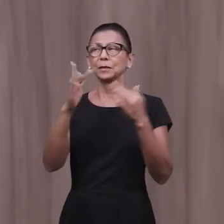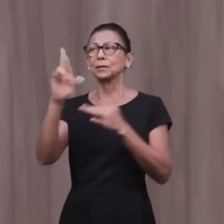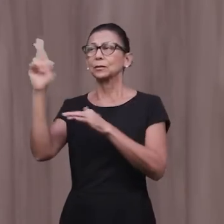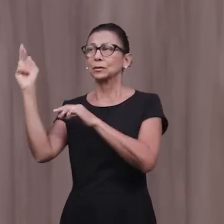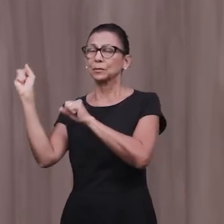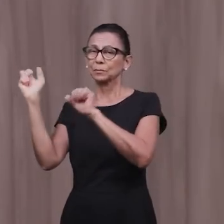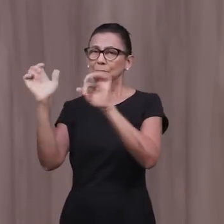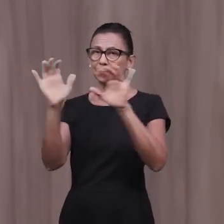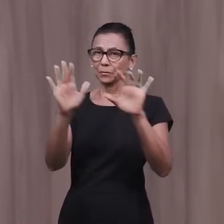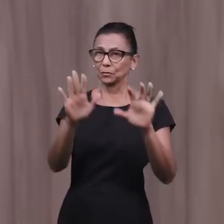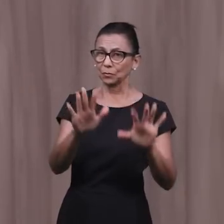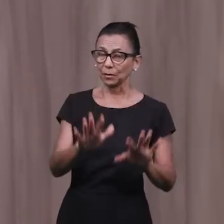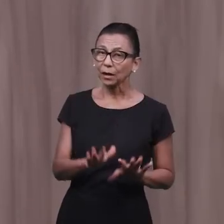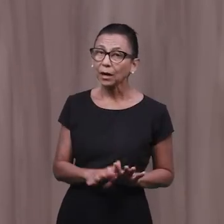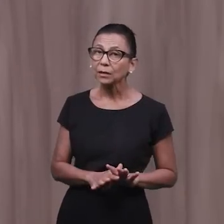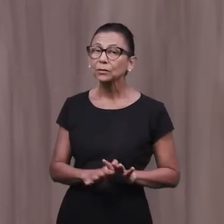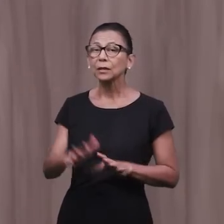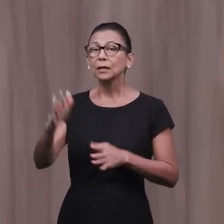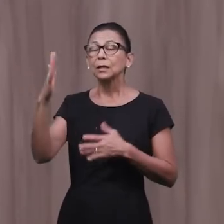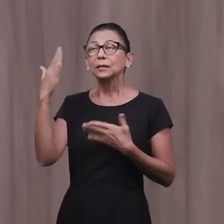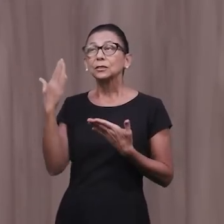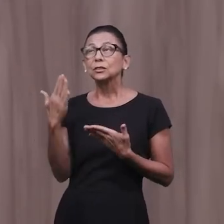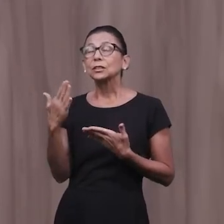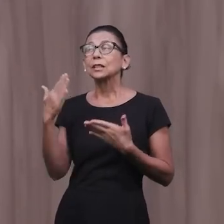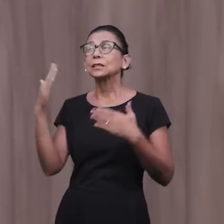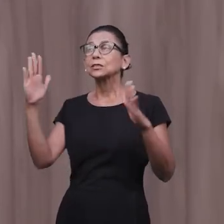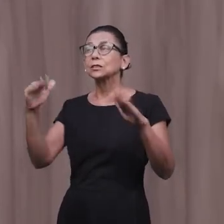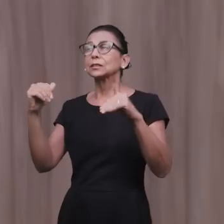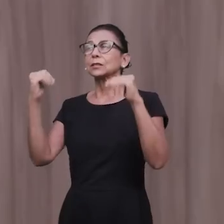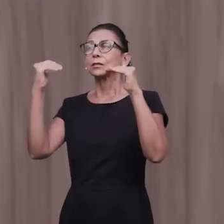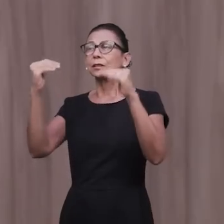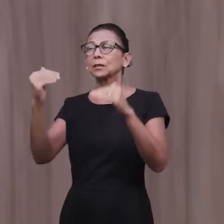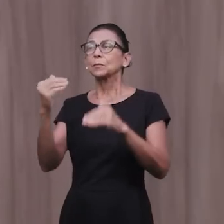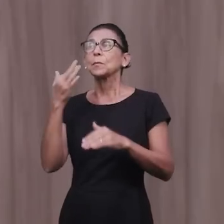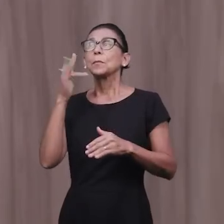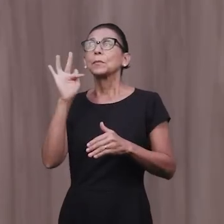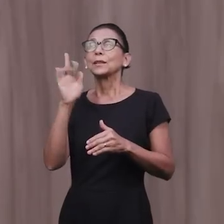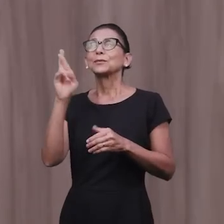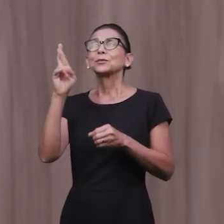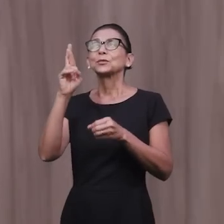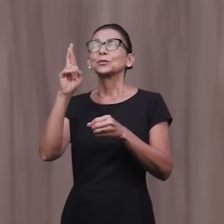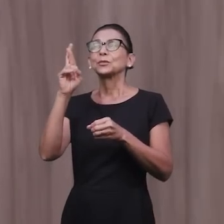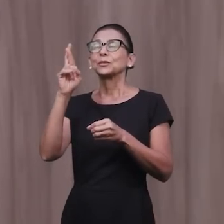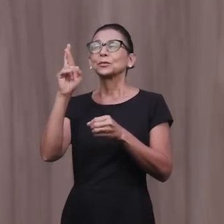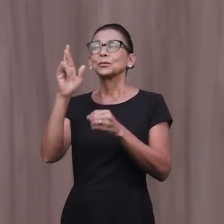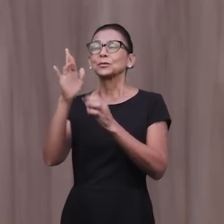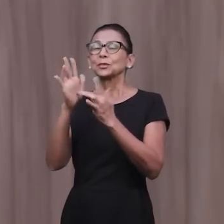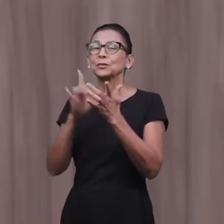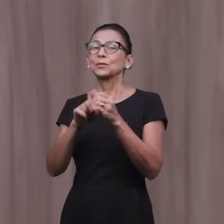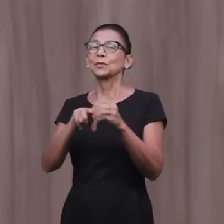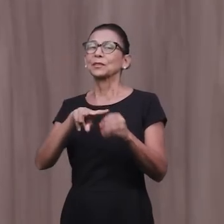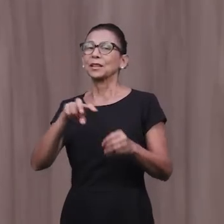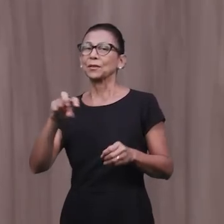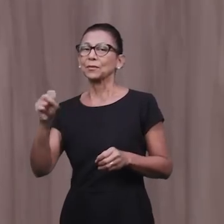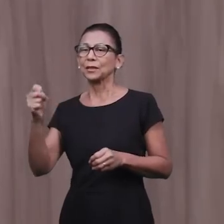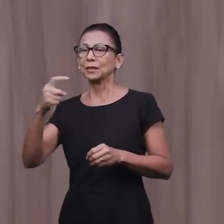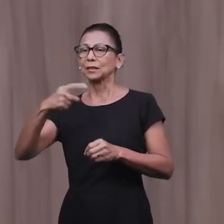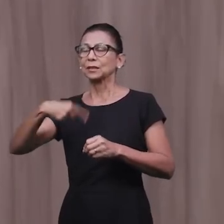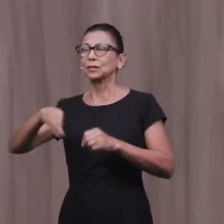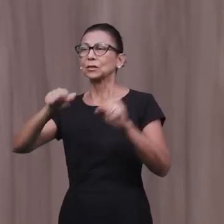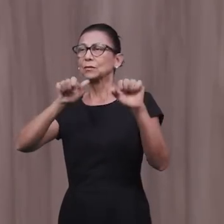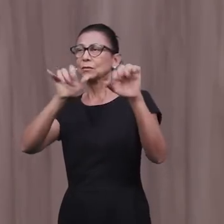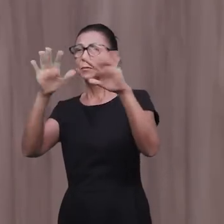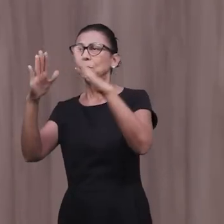tem abençoado os nossos lares, nossa família. Bendizemos, ó Deus, porque já sabemos que a volta do Senhor está próxima e que nós vamos morar com o Senhor